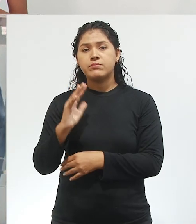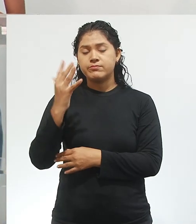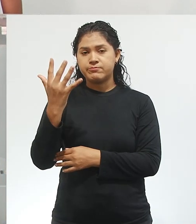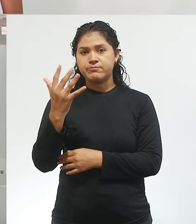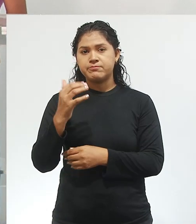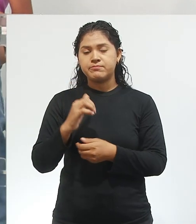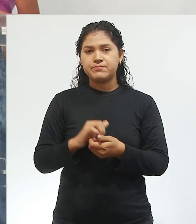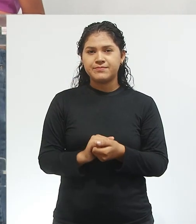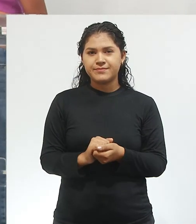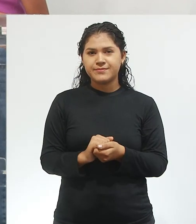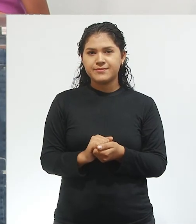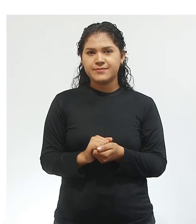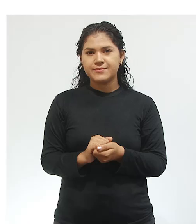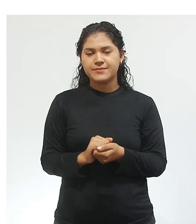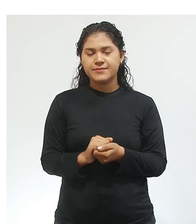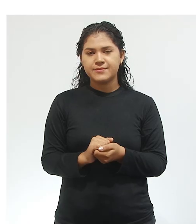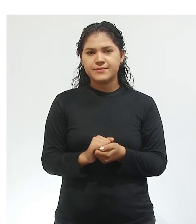é isso?